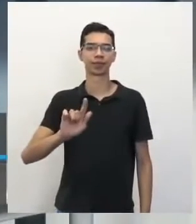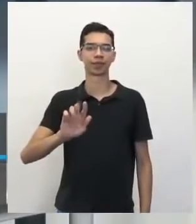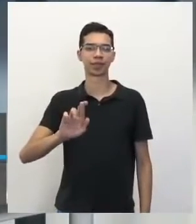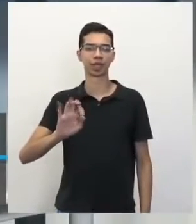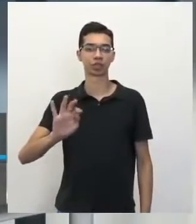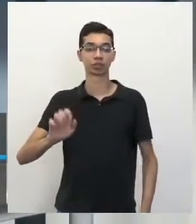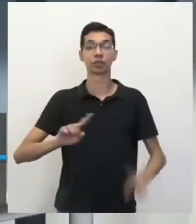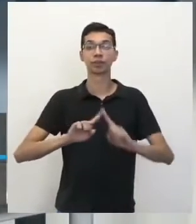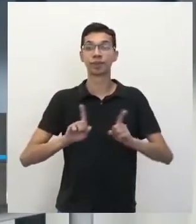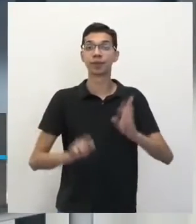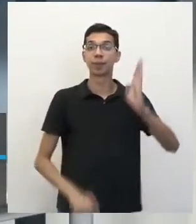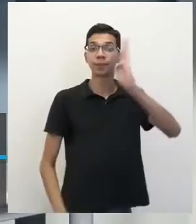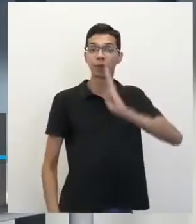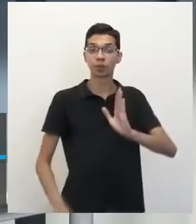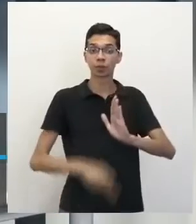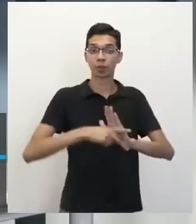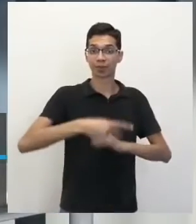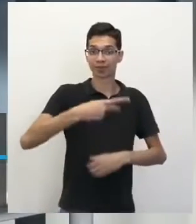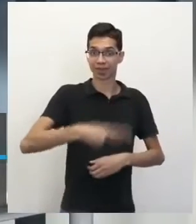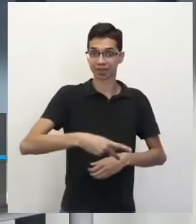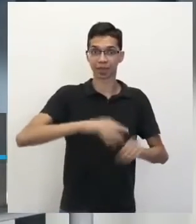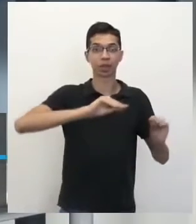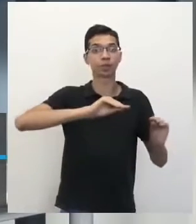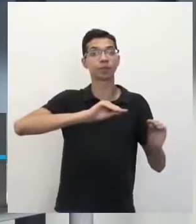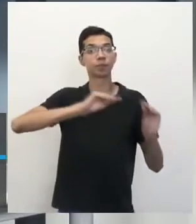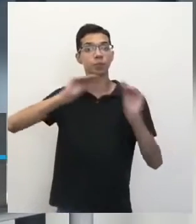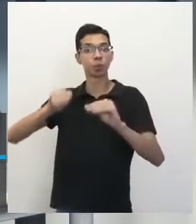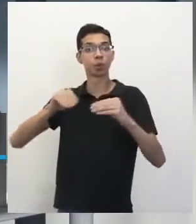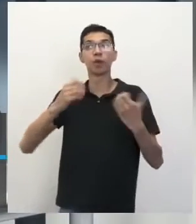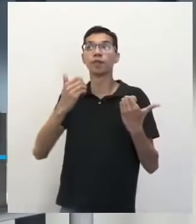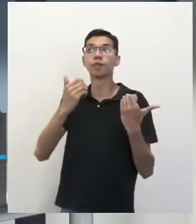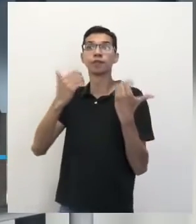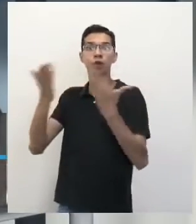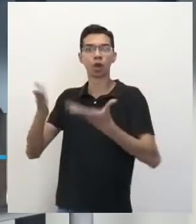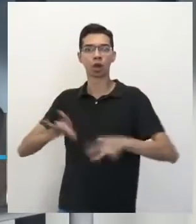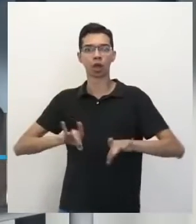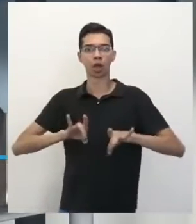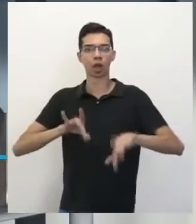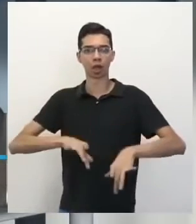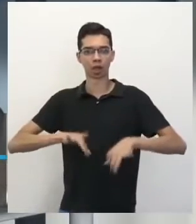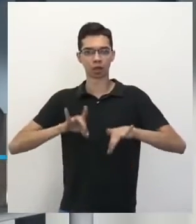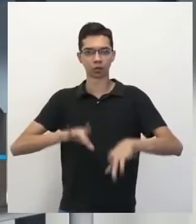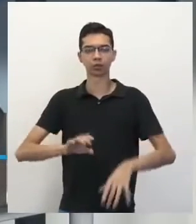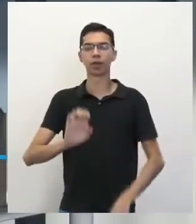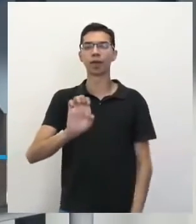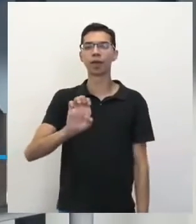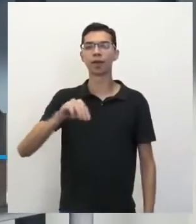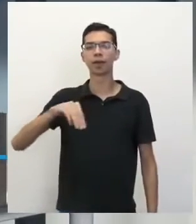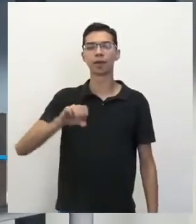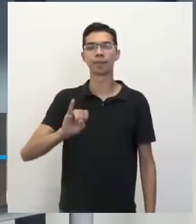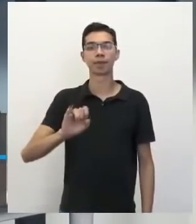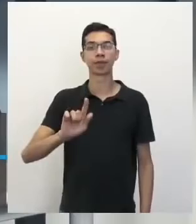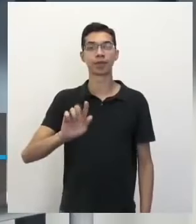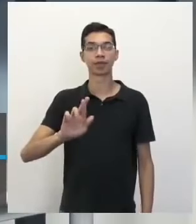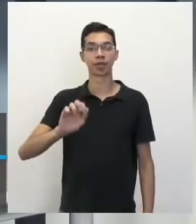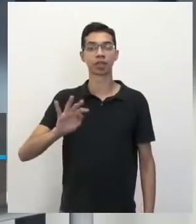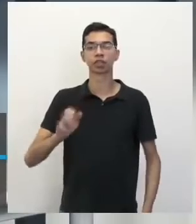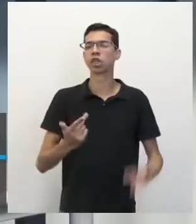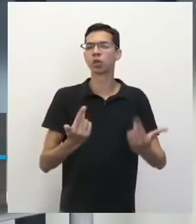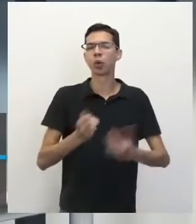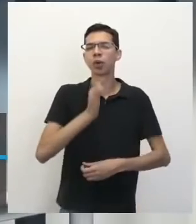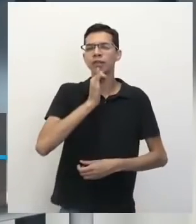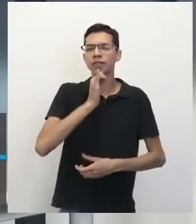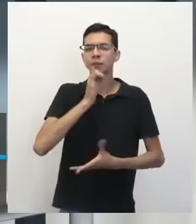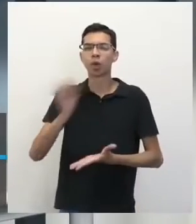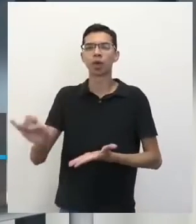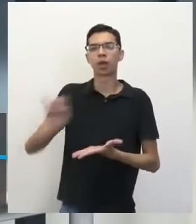para a Austrália, para nós, ele é o emigrante. Ele saiu aqui do Brasil e emigrou para a Austrália, tá? Um exemplo